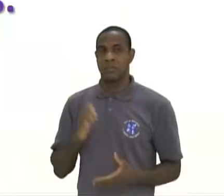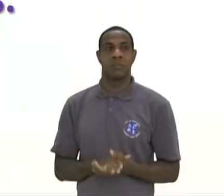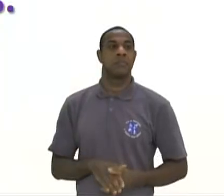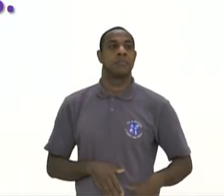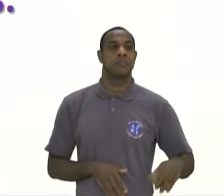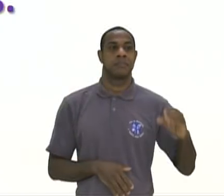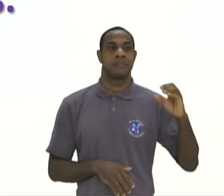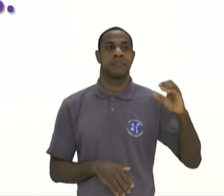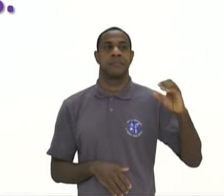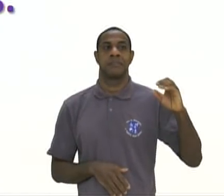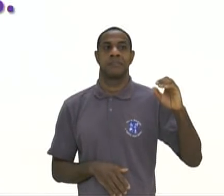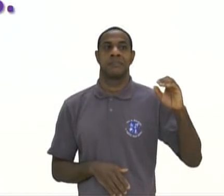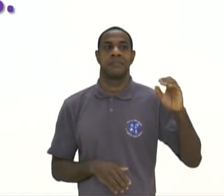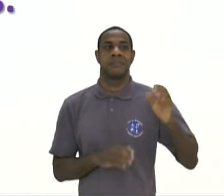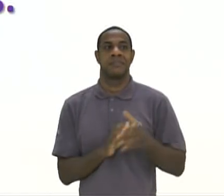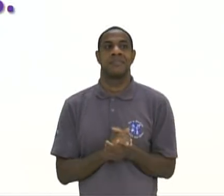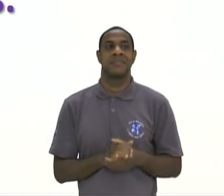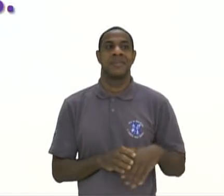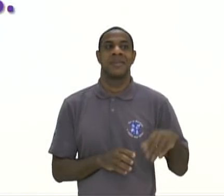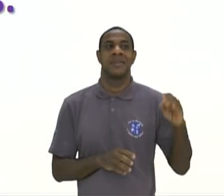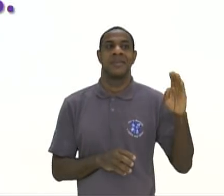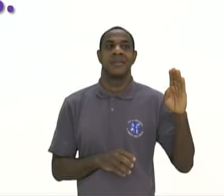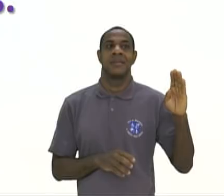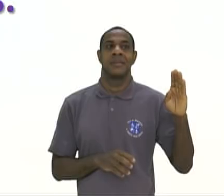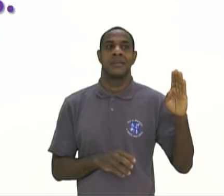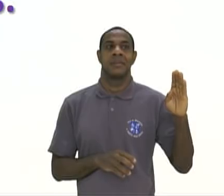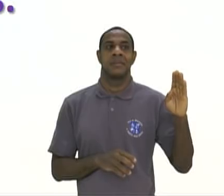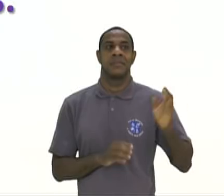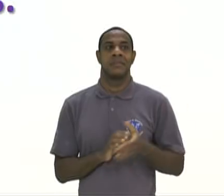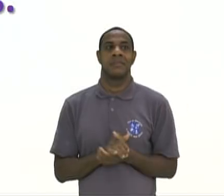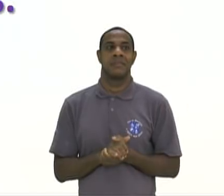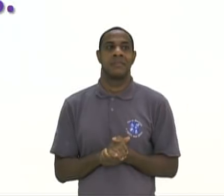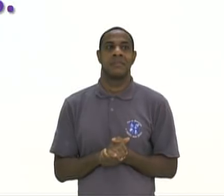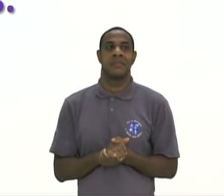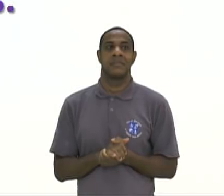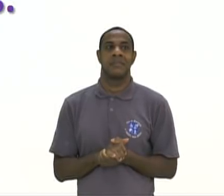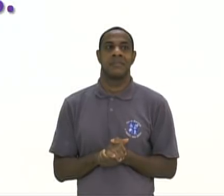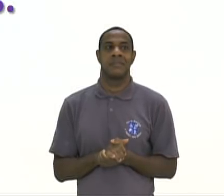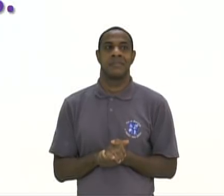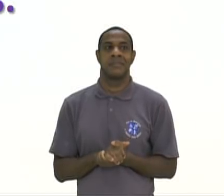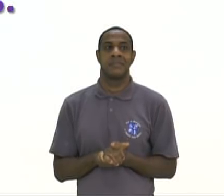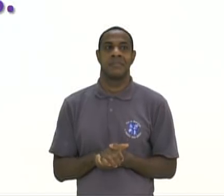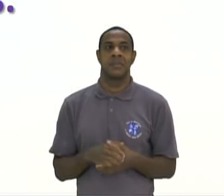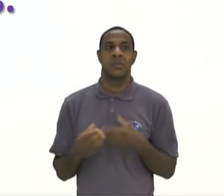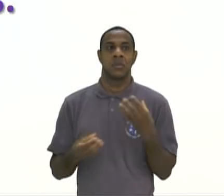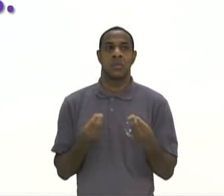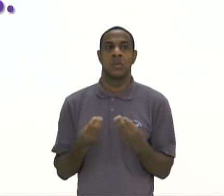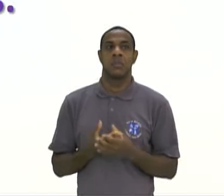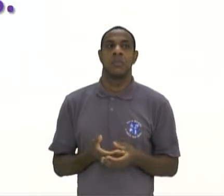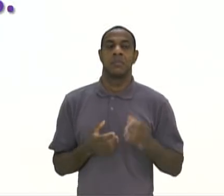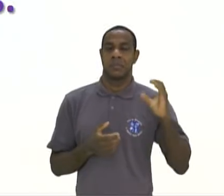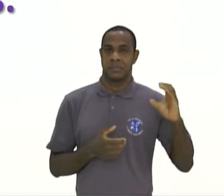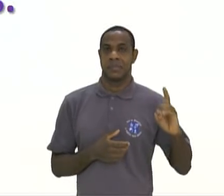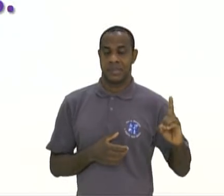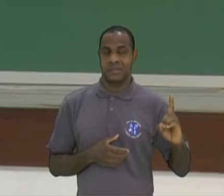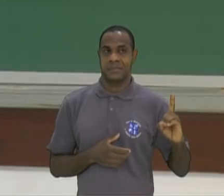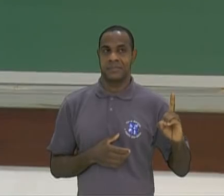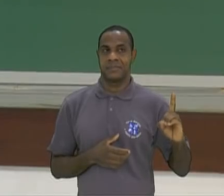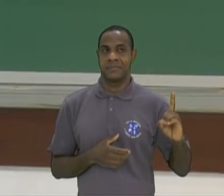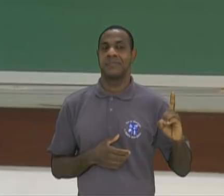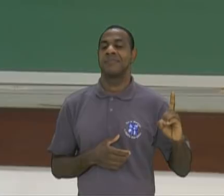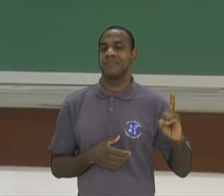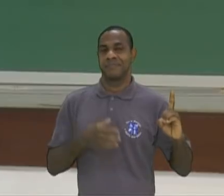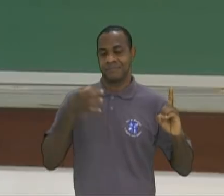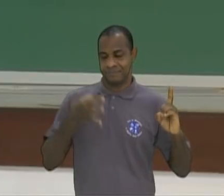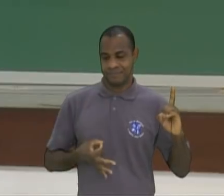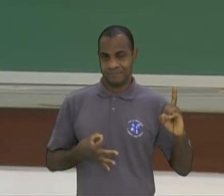e C, né? Então a antiginástica é baseada aqui no autoconhecimento do corpo e no equilíbrio muscular anterior